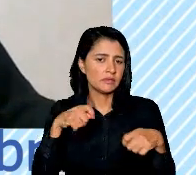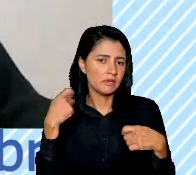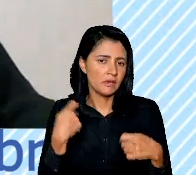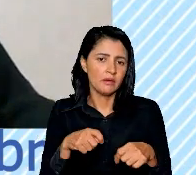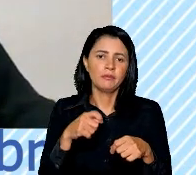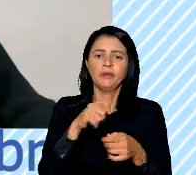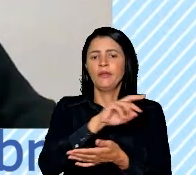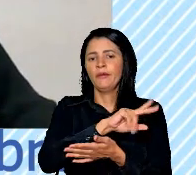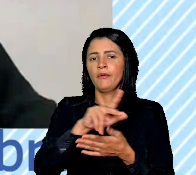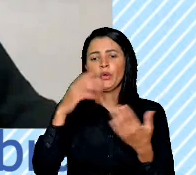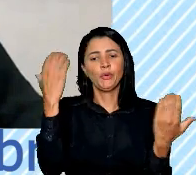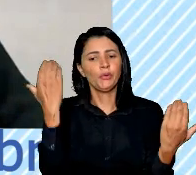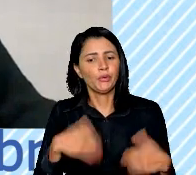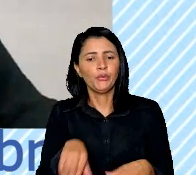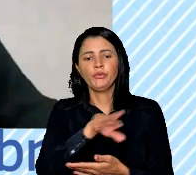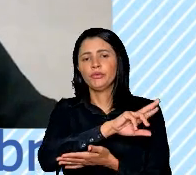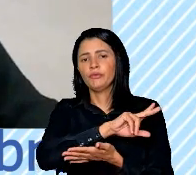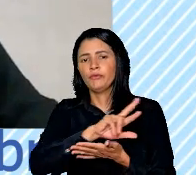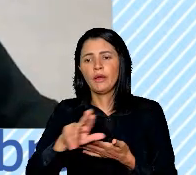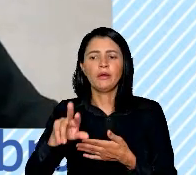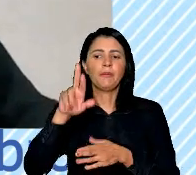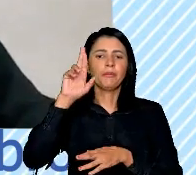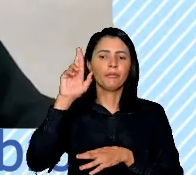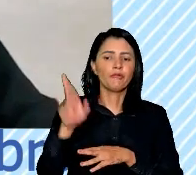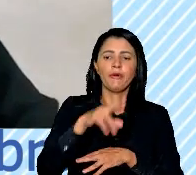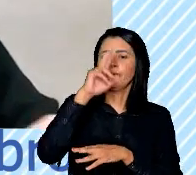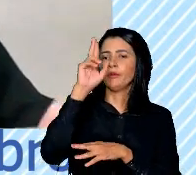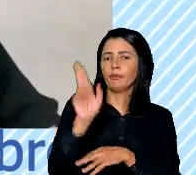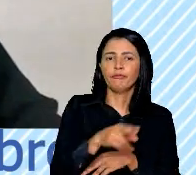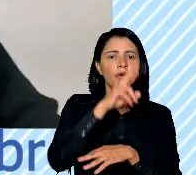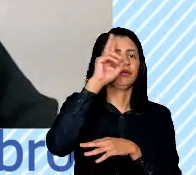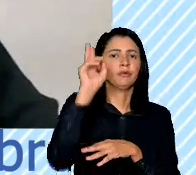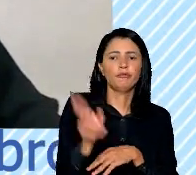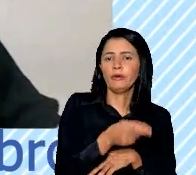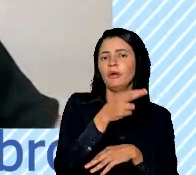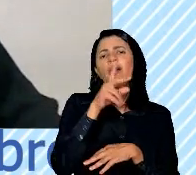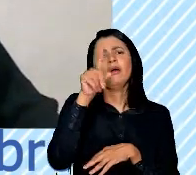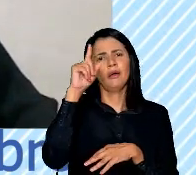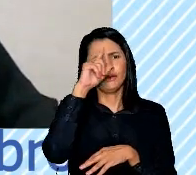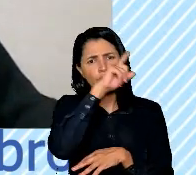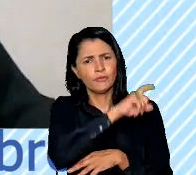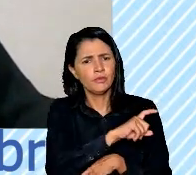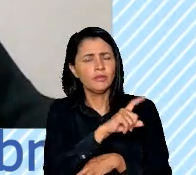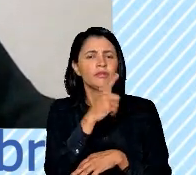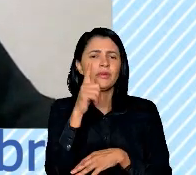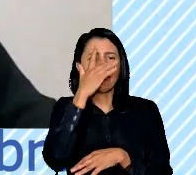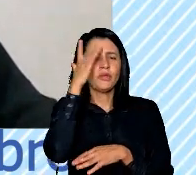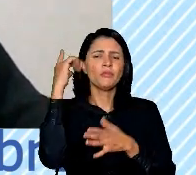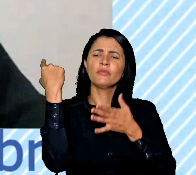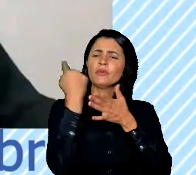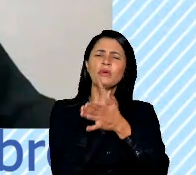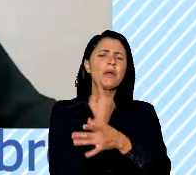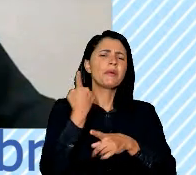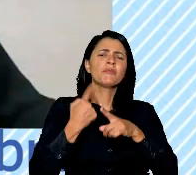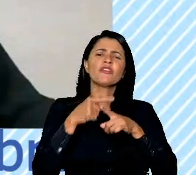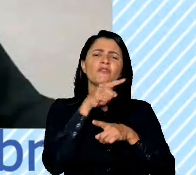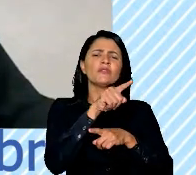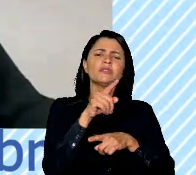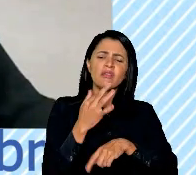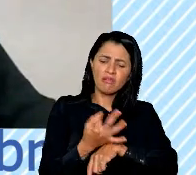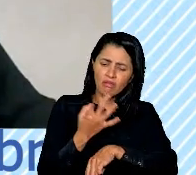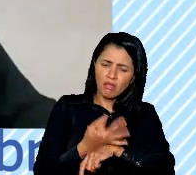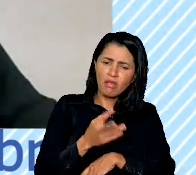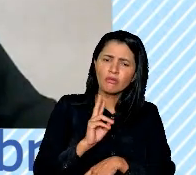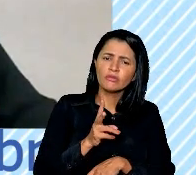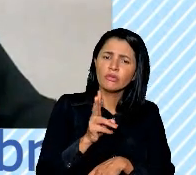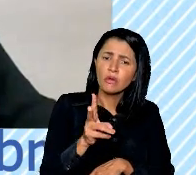N concursos e era reprovada descaradamente, era uma situação difícil. E muitas pessoas me perguntaram, mas por que você insiste?